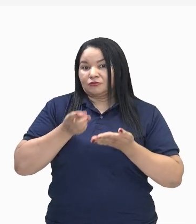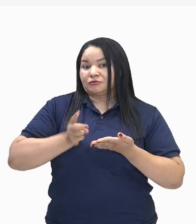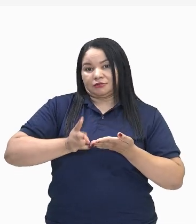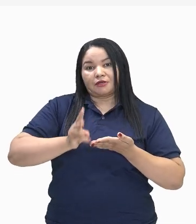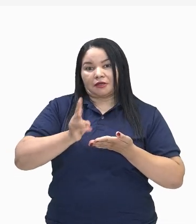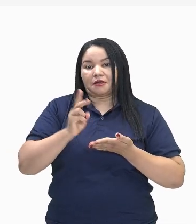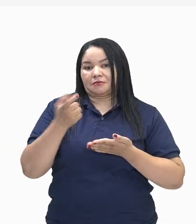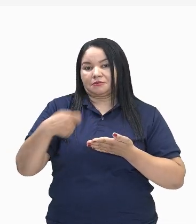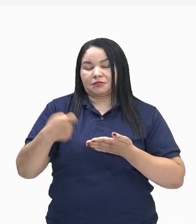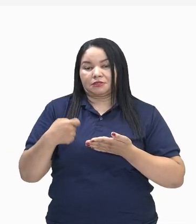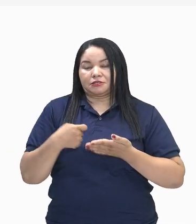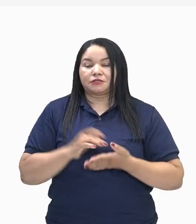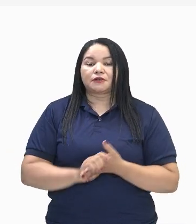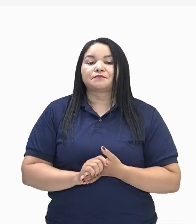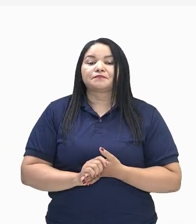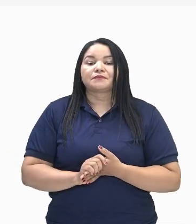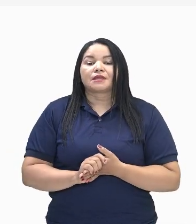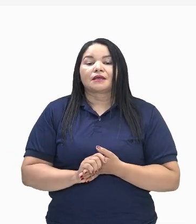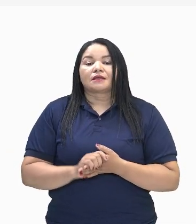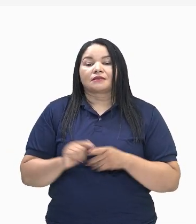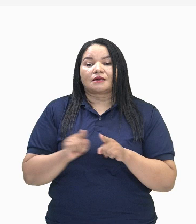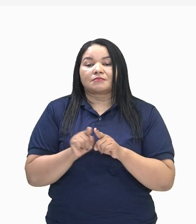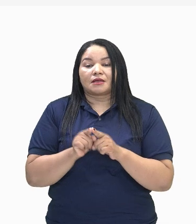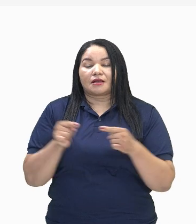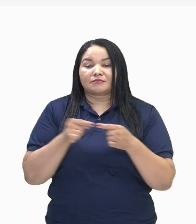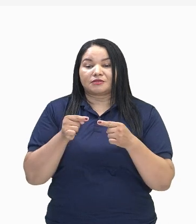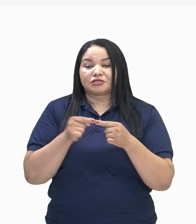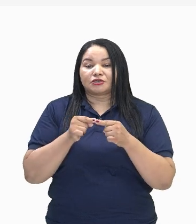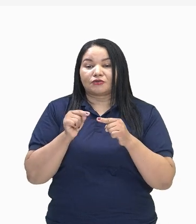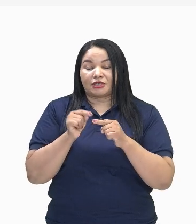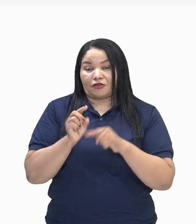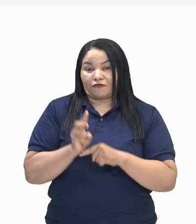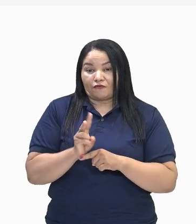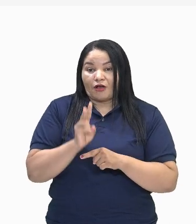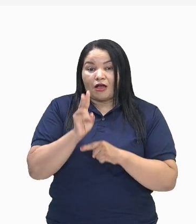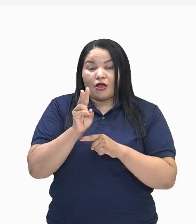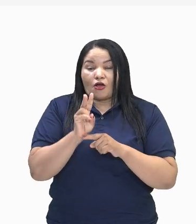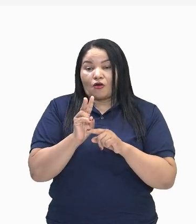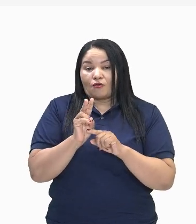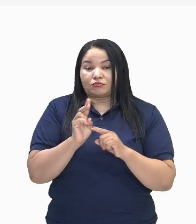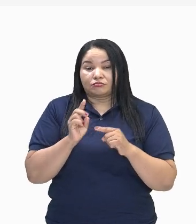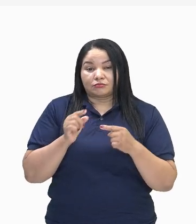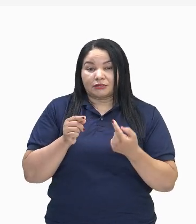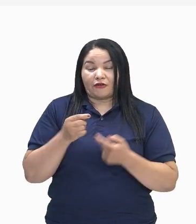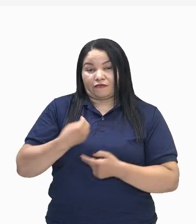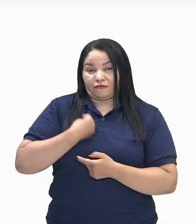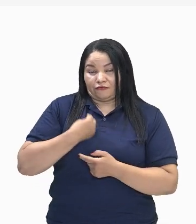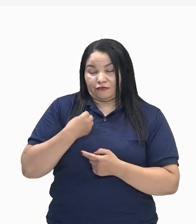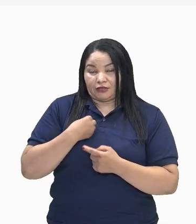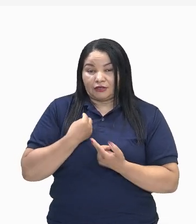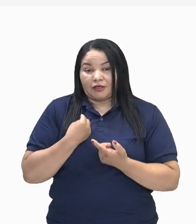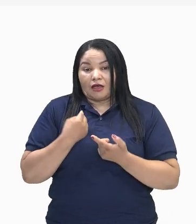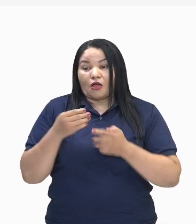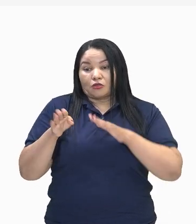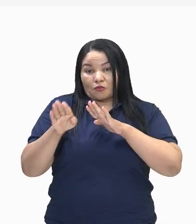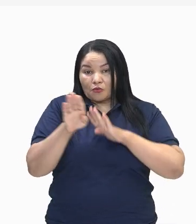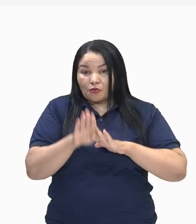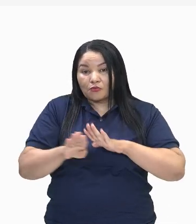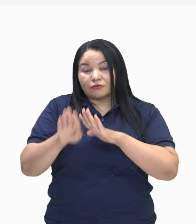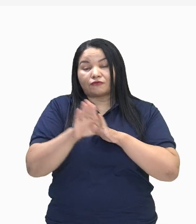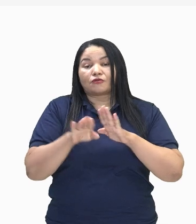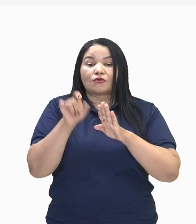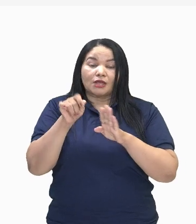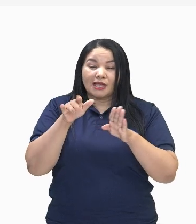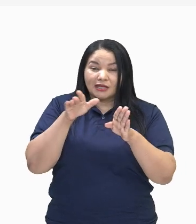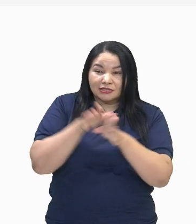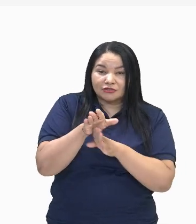e mente. Nós temos aí a aplicação dos valores do Kung Fu na nossa vida diária, lembrando que